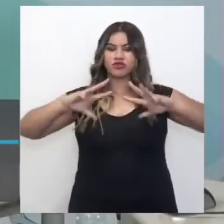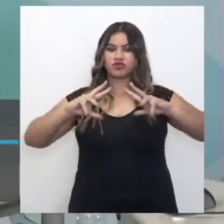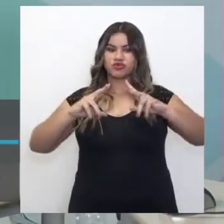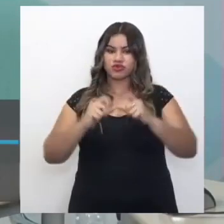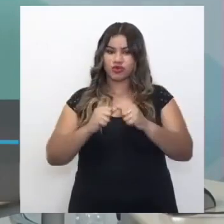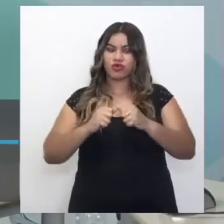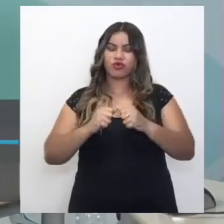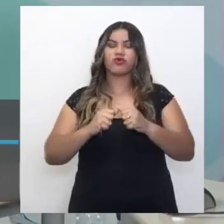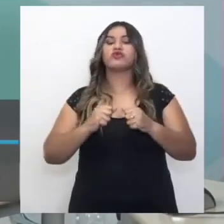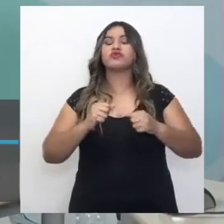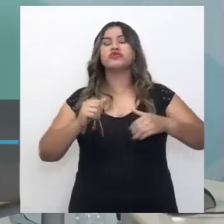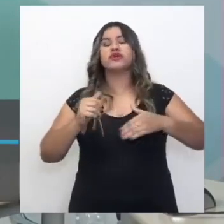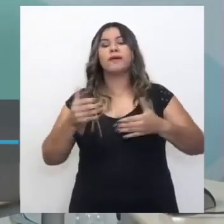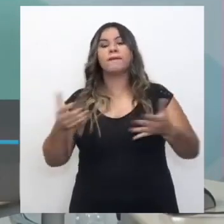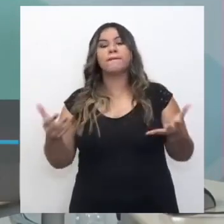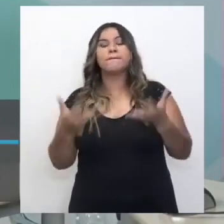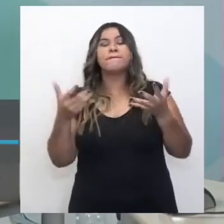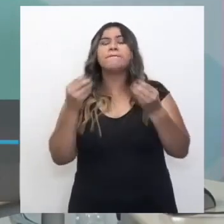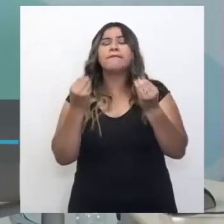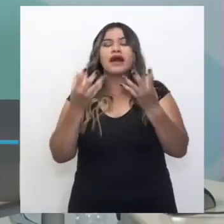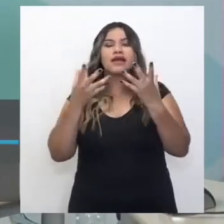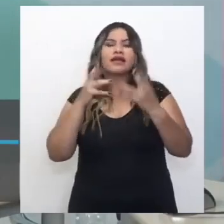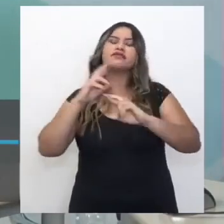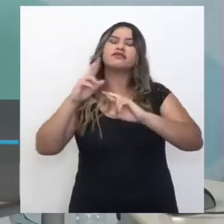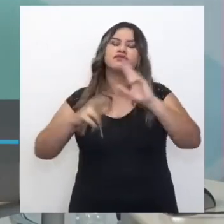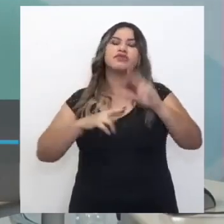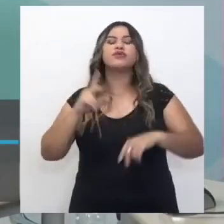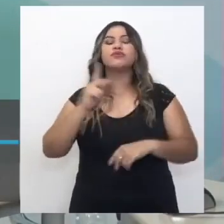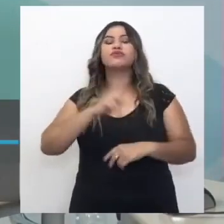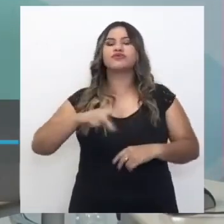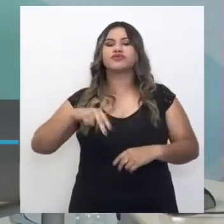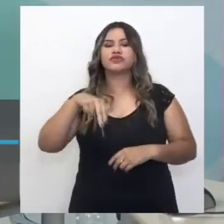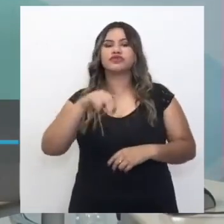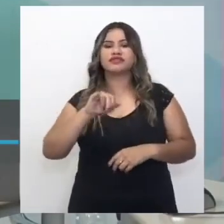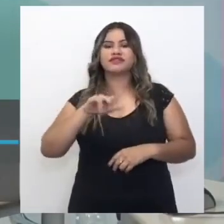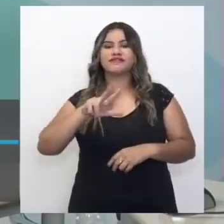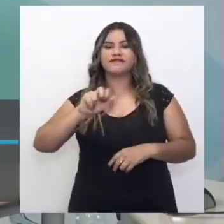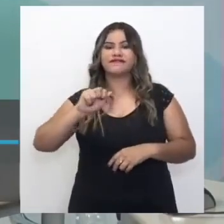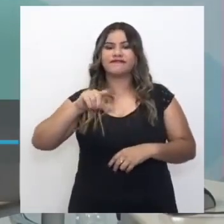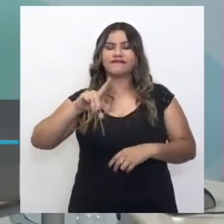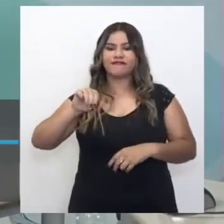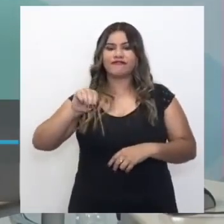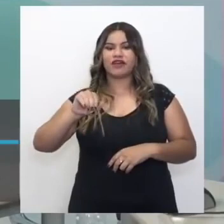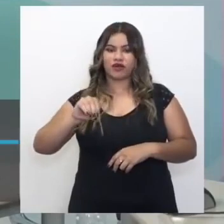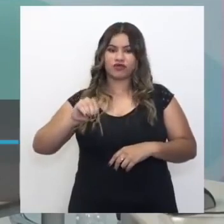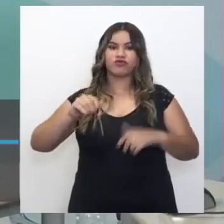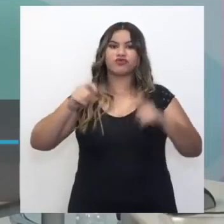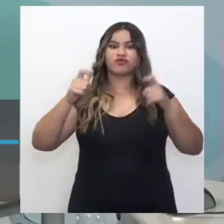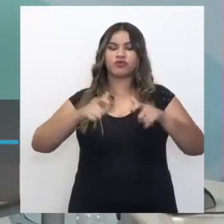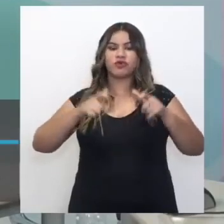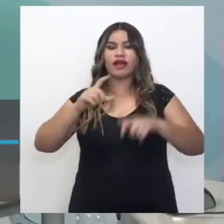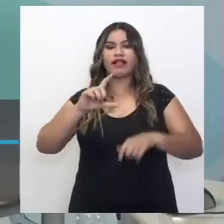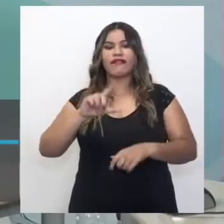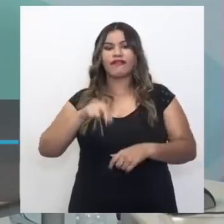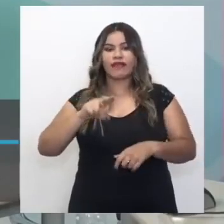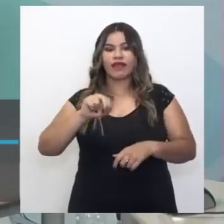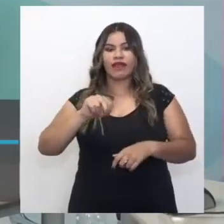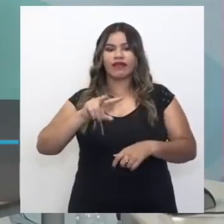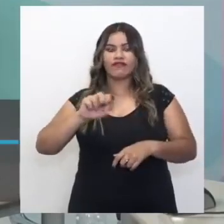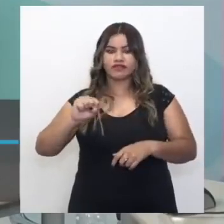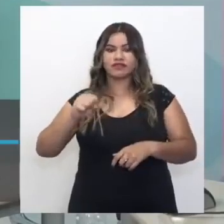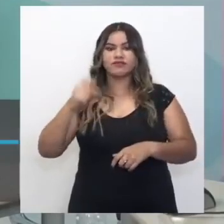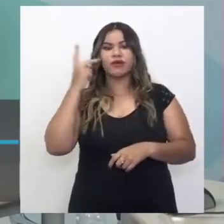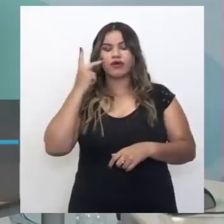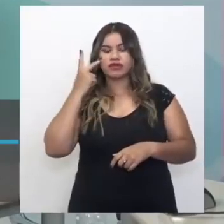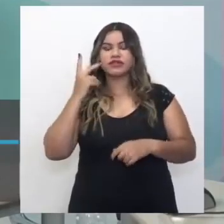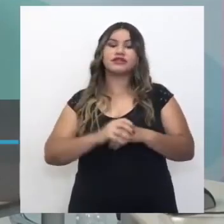as suas respostas. O professor Nivaldo também, da Escola Estadual, o professor Guinness Afonso Morales, de Neves Paulista, e a professora Rosana, da